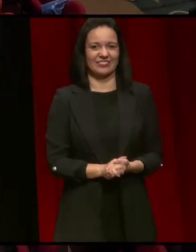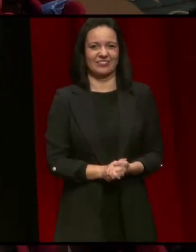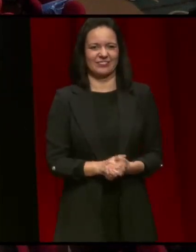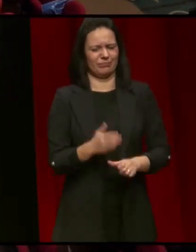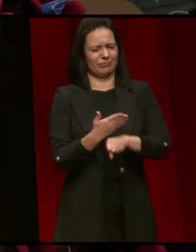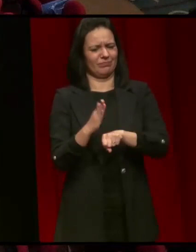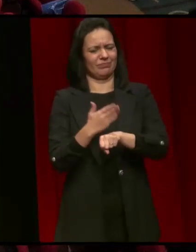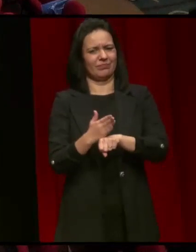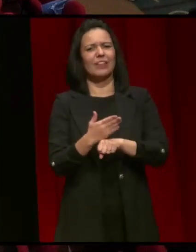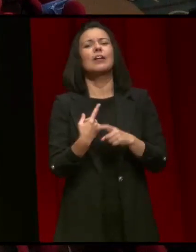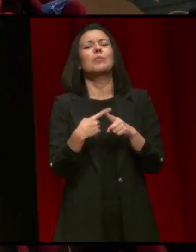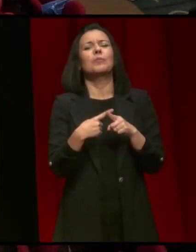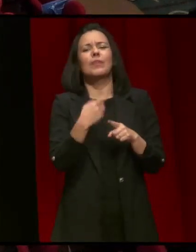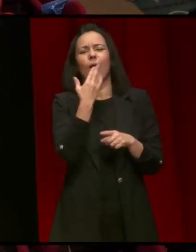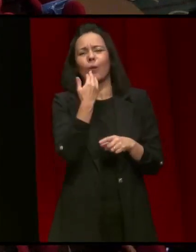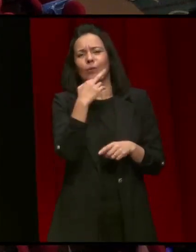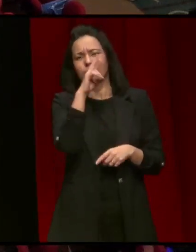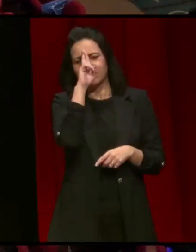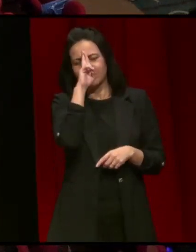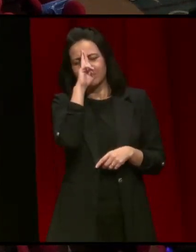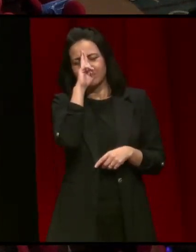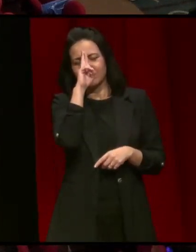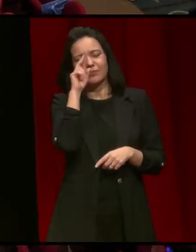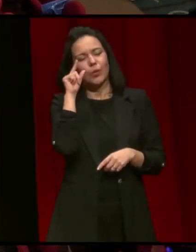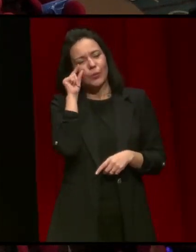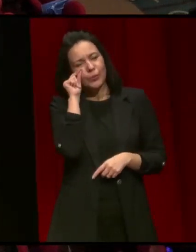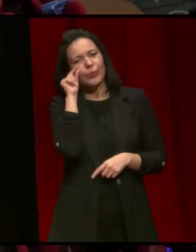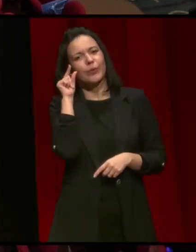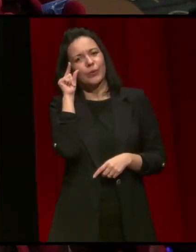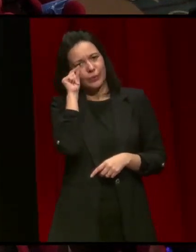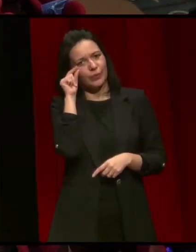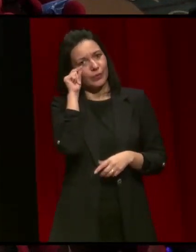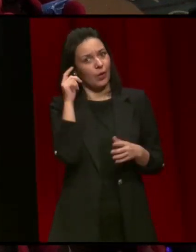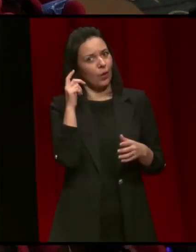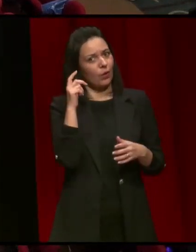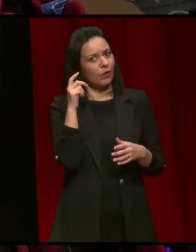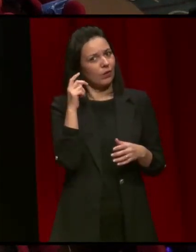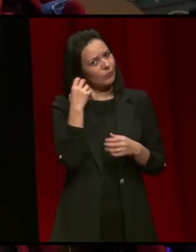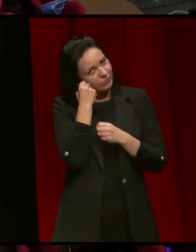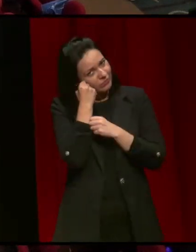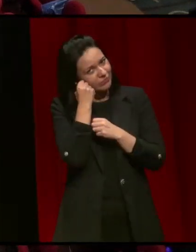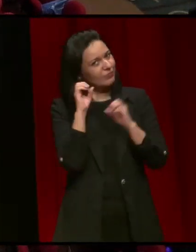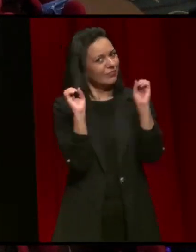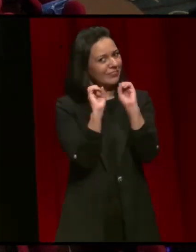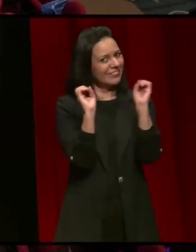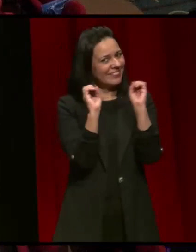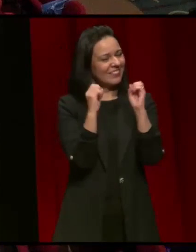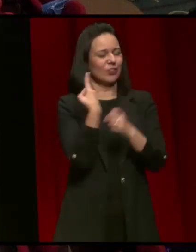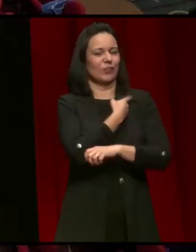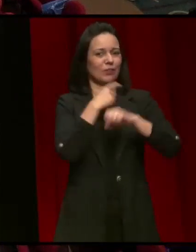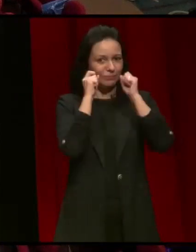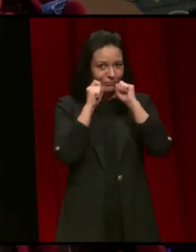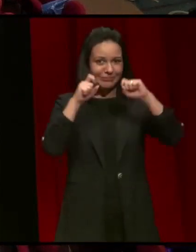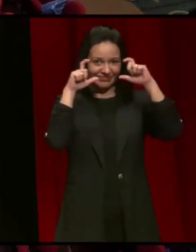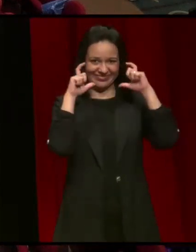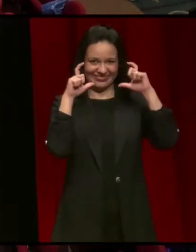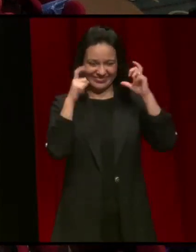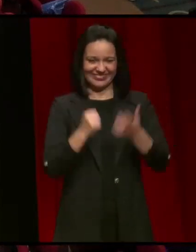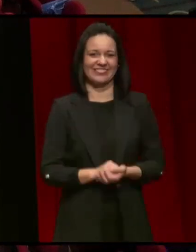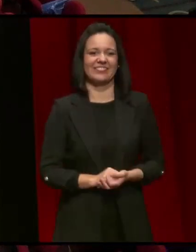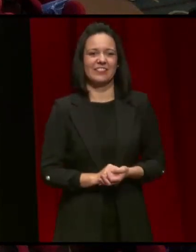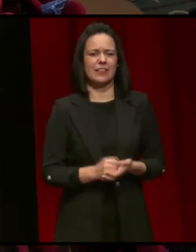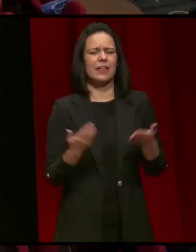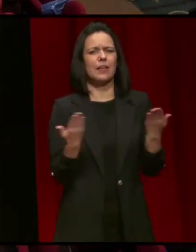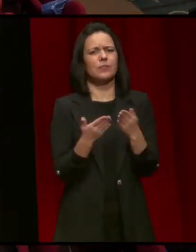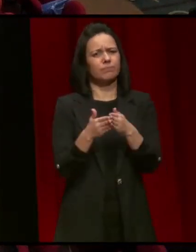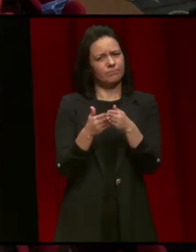Depois do almoço, dá aquele sono, né, gente? Mas a gente não pode dormir, hein? Vamos ficar alerta. Agora eu vou pedir um